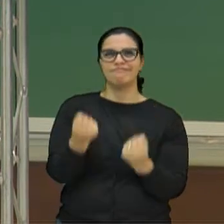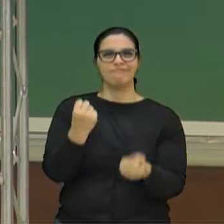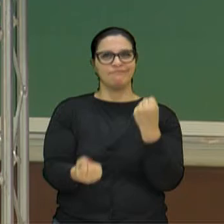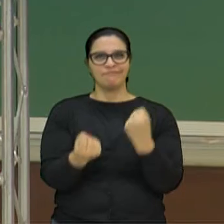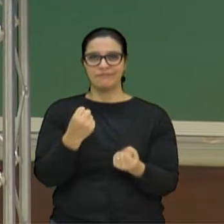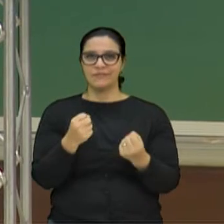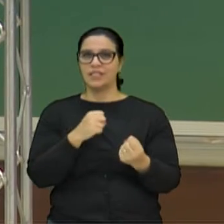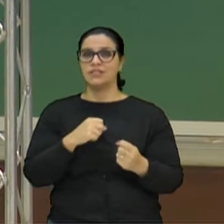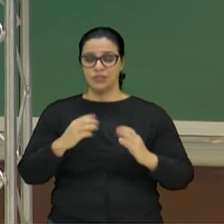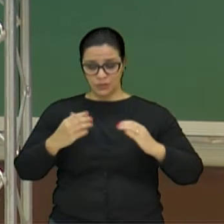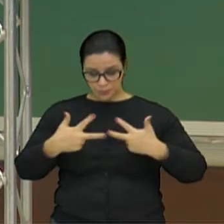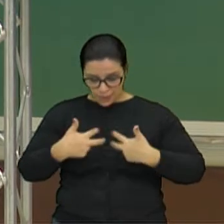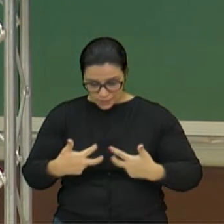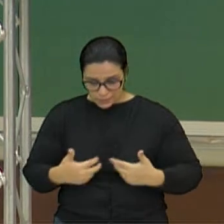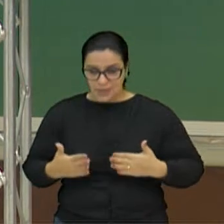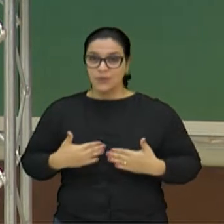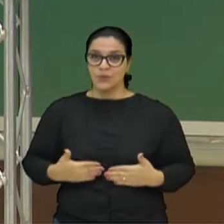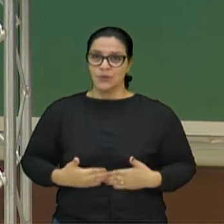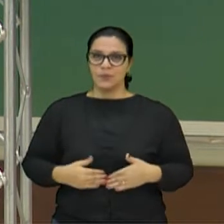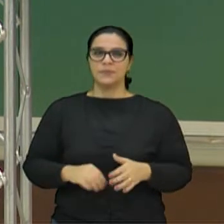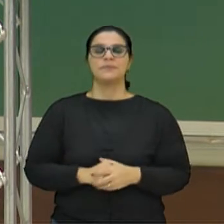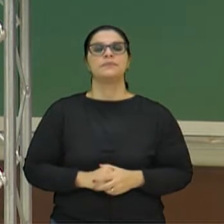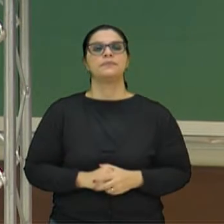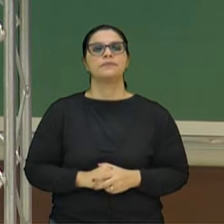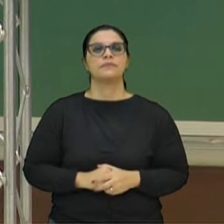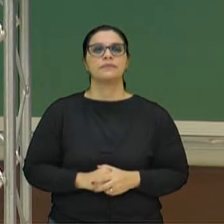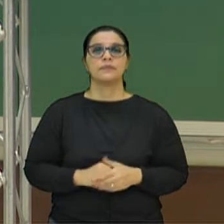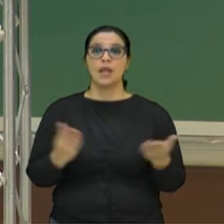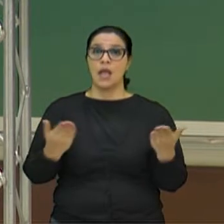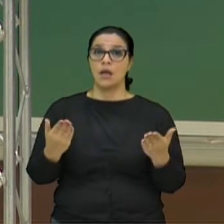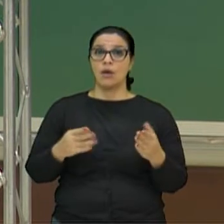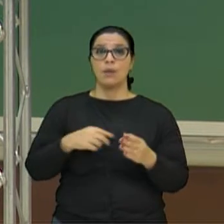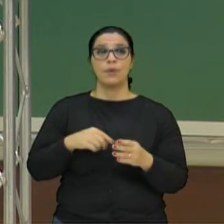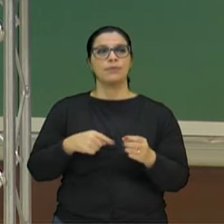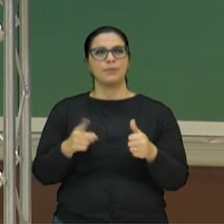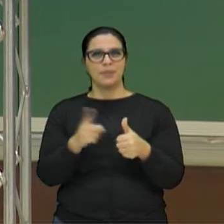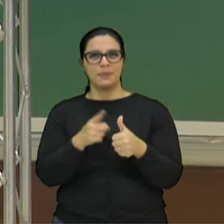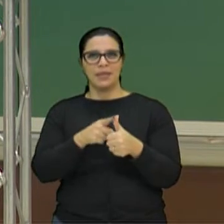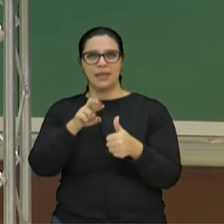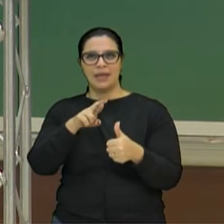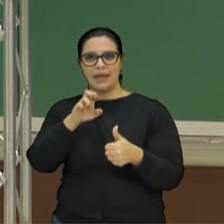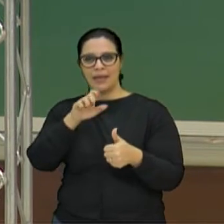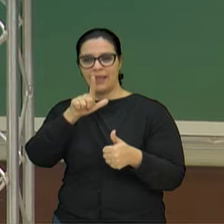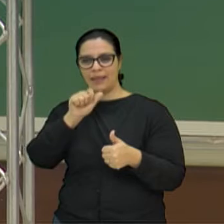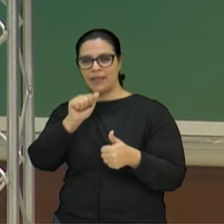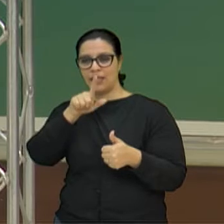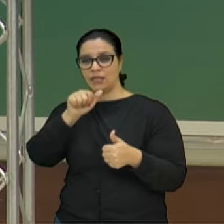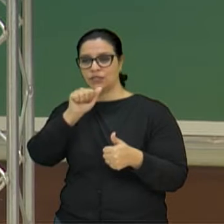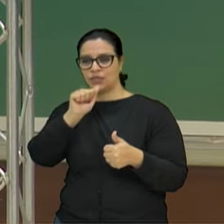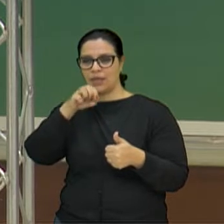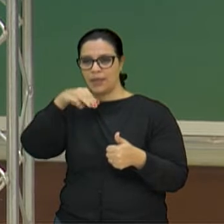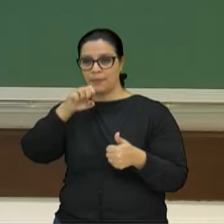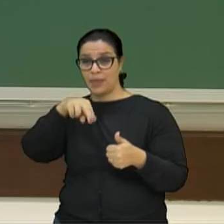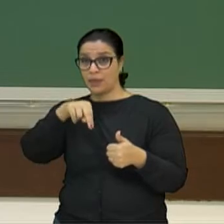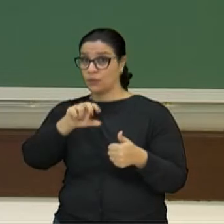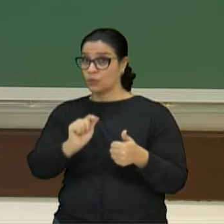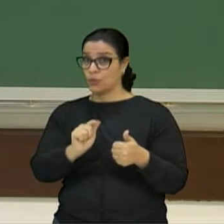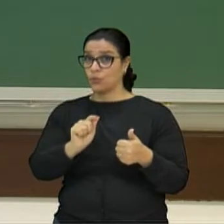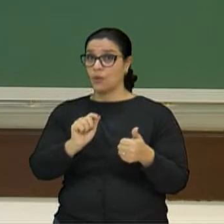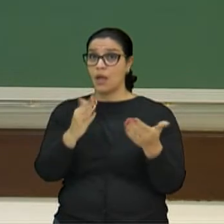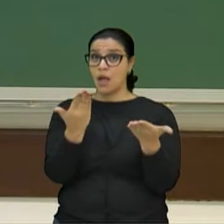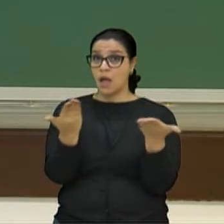de conscientização corporal. Primeira delas, o relaxamento. Bora para mais uma atividade? Então,